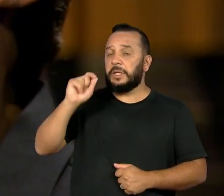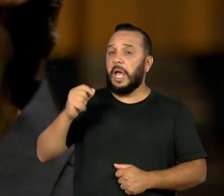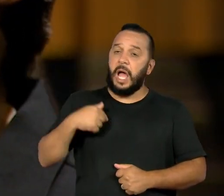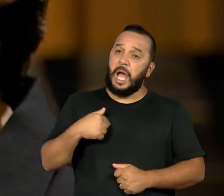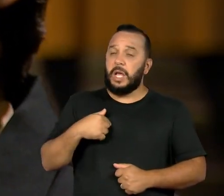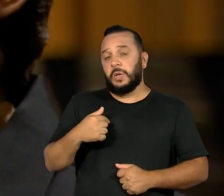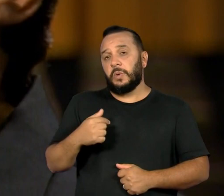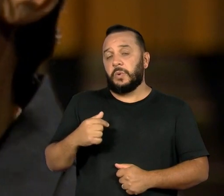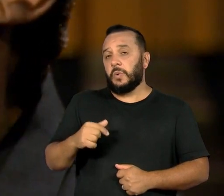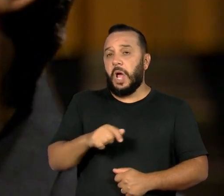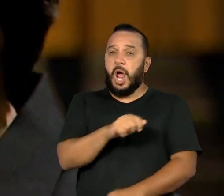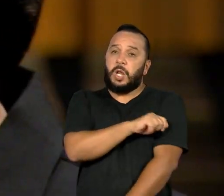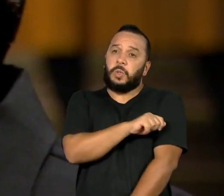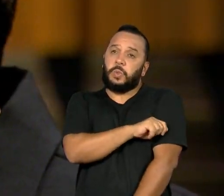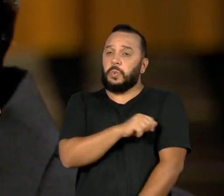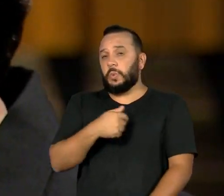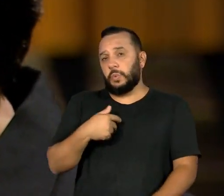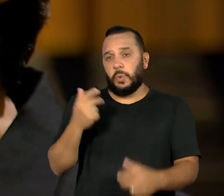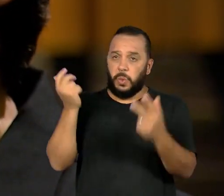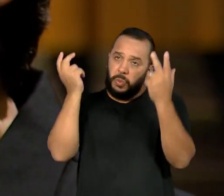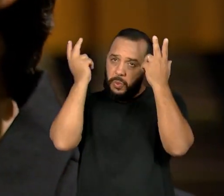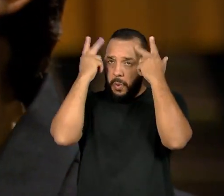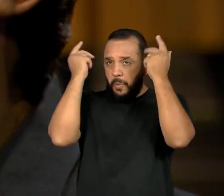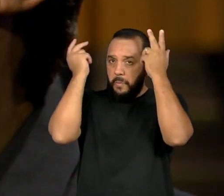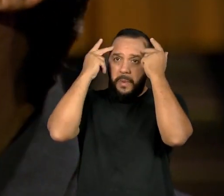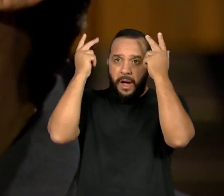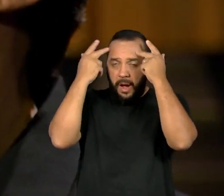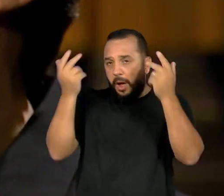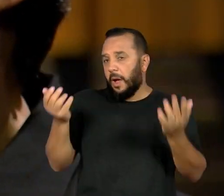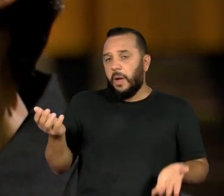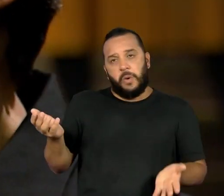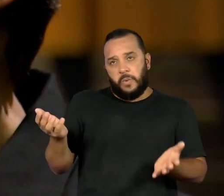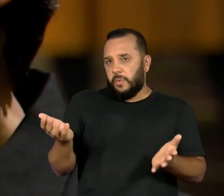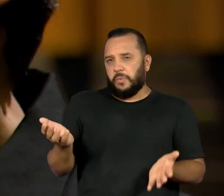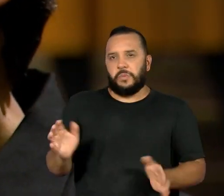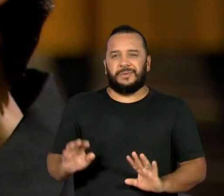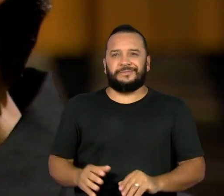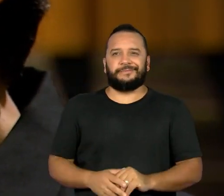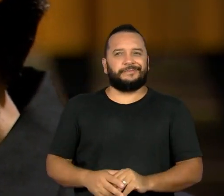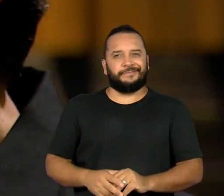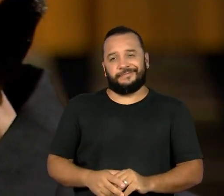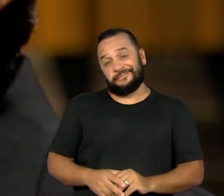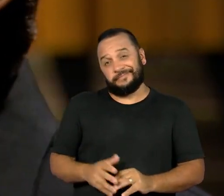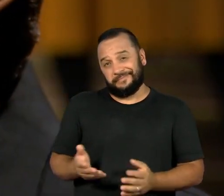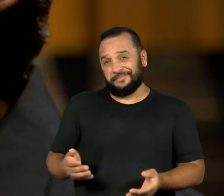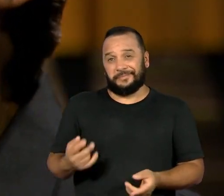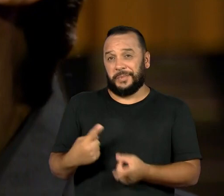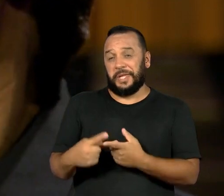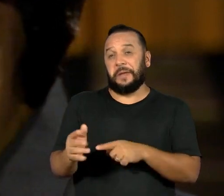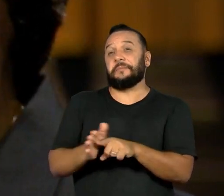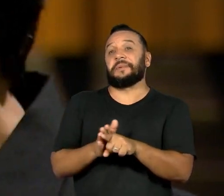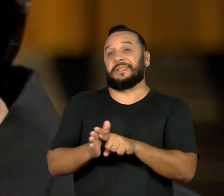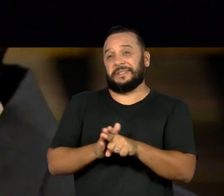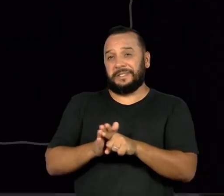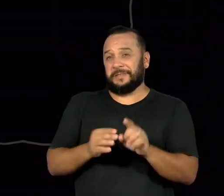falou, o aluno normal da curva da estatística, né? Ou um determinado da tipo. norma,